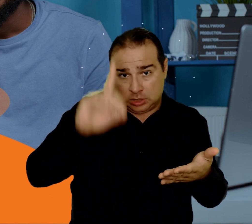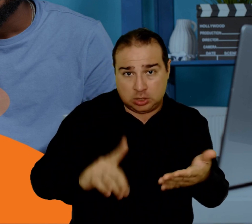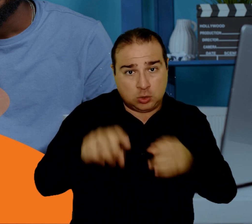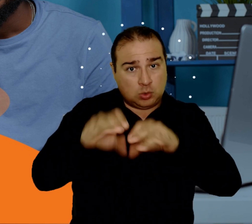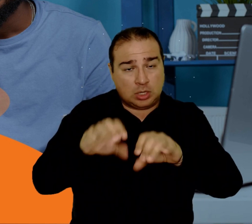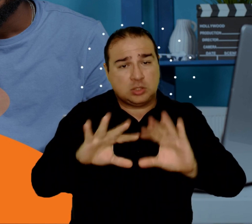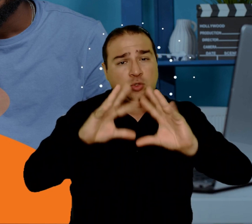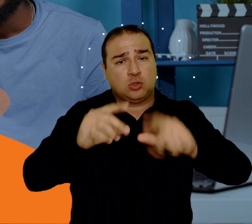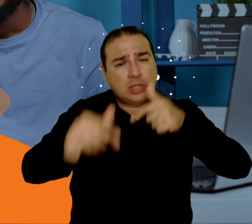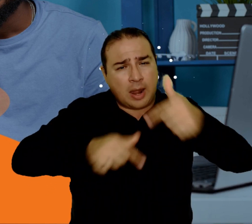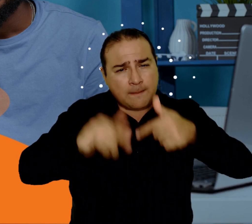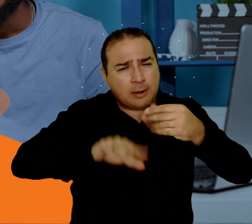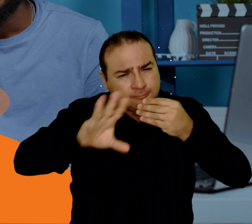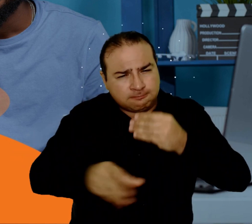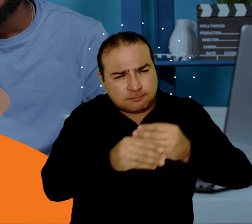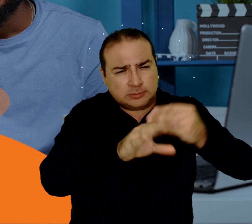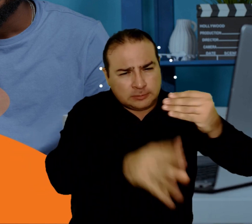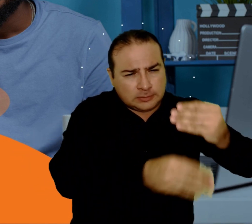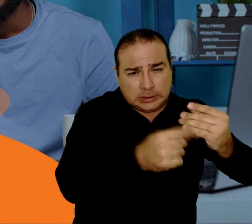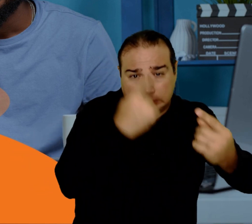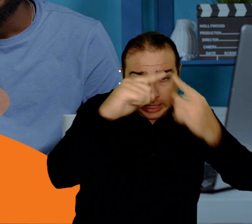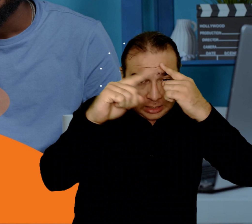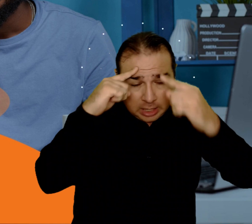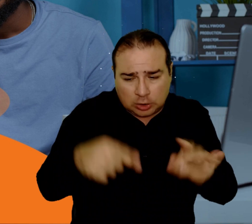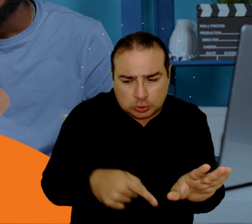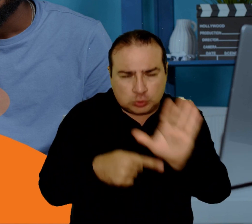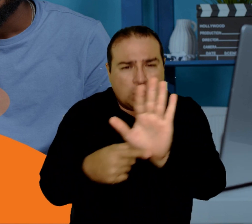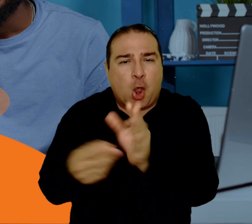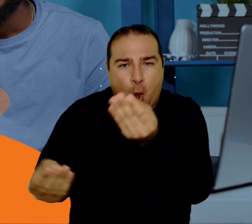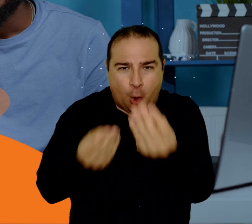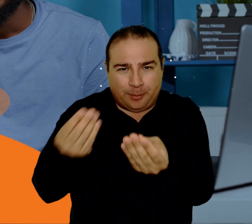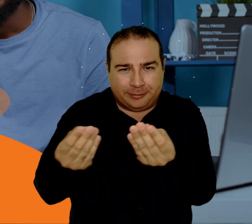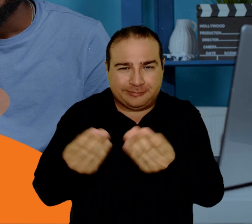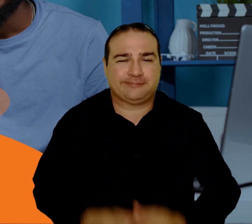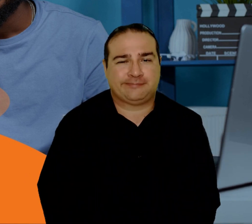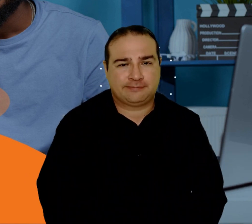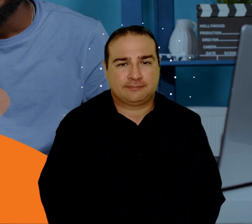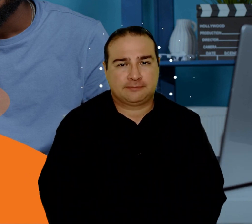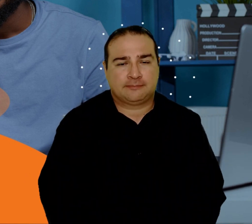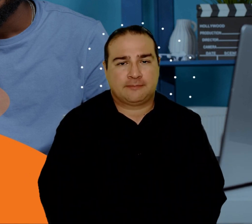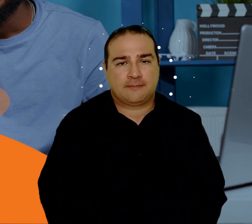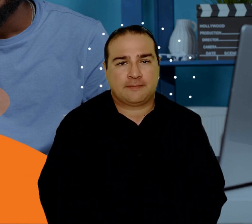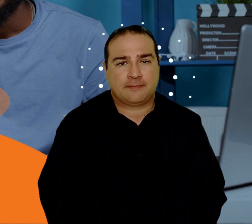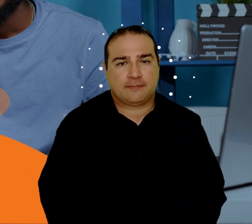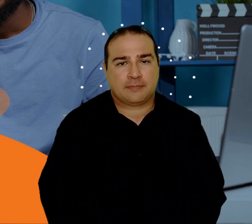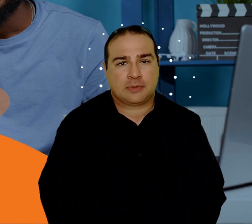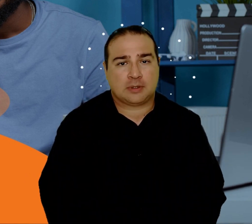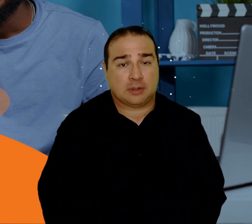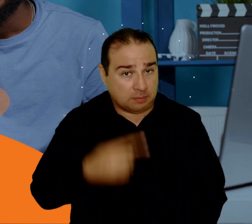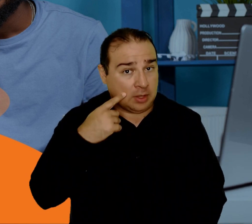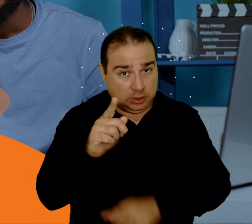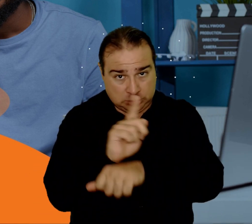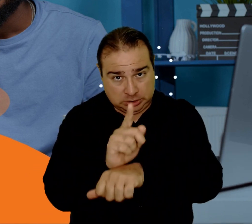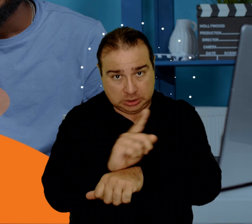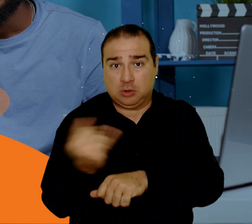direito à educação e todo o trabalho de implementar, né, esses referenciais. A segunda dimensão é a